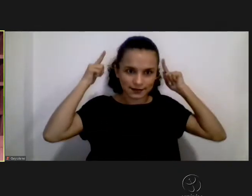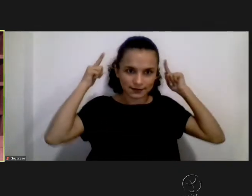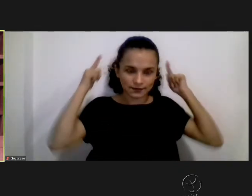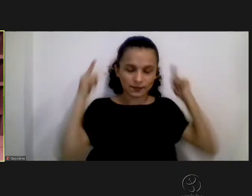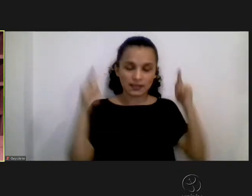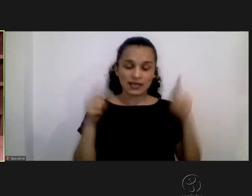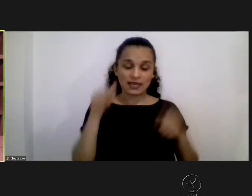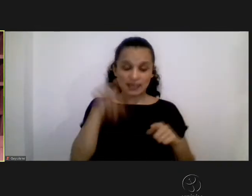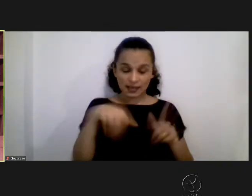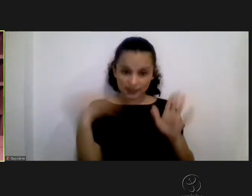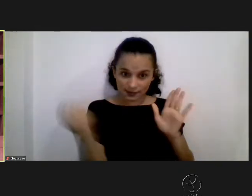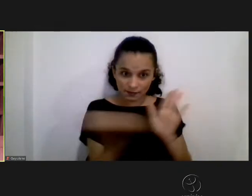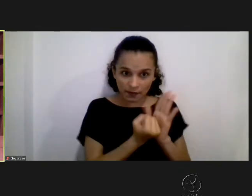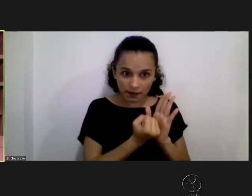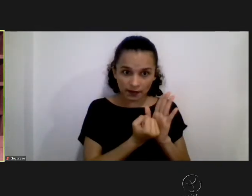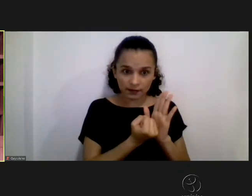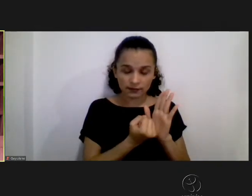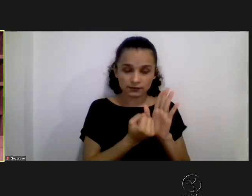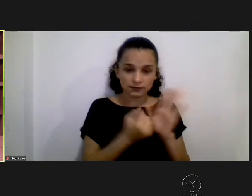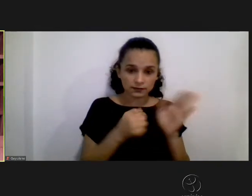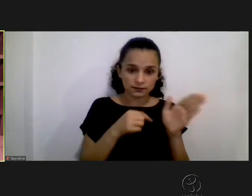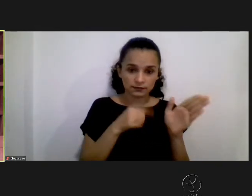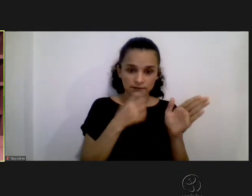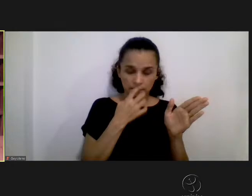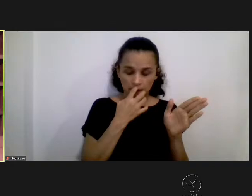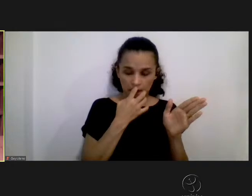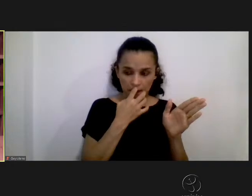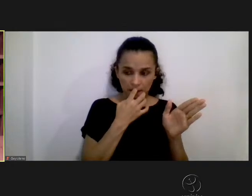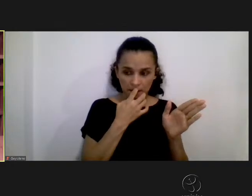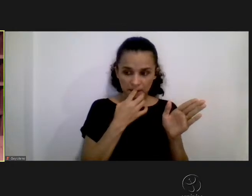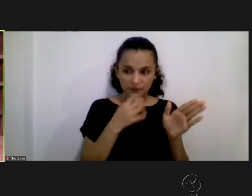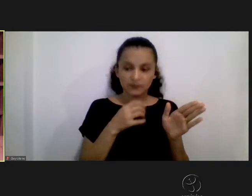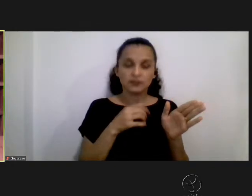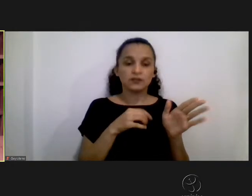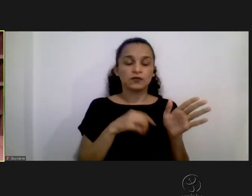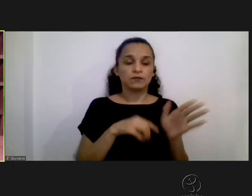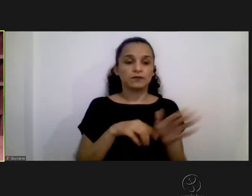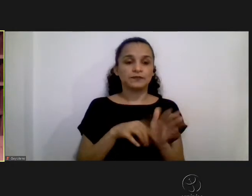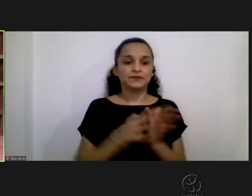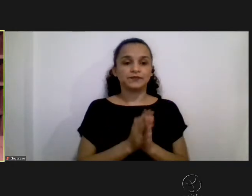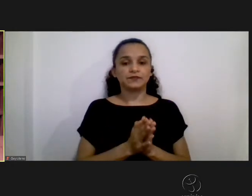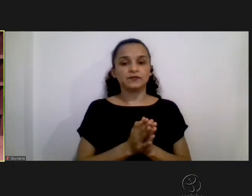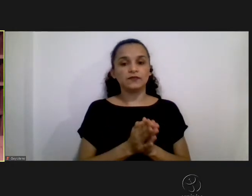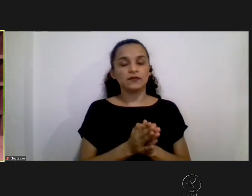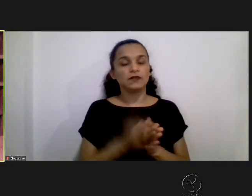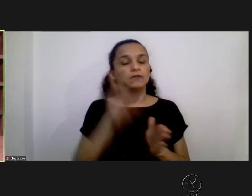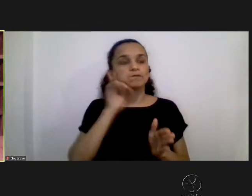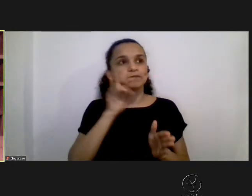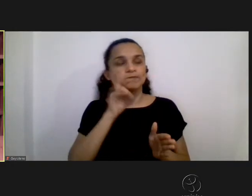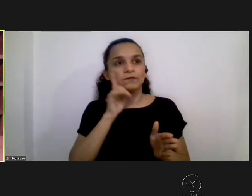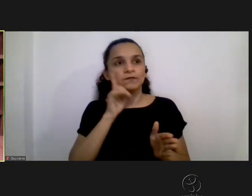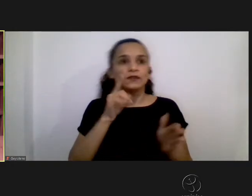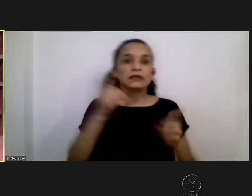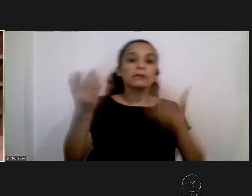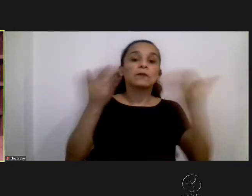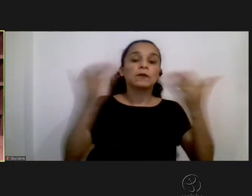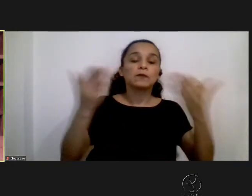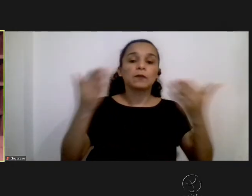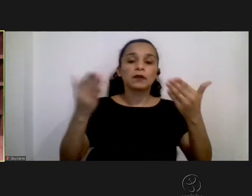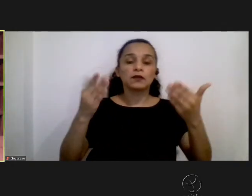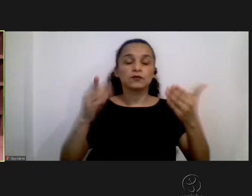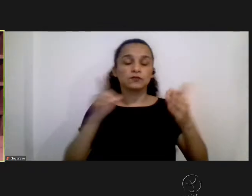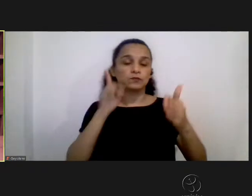indicadores mais específicos, os Estados Unidos, no cenário internacional, é líder em